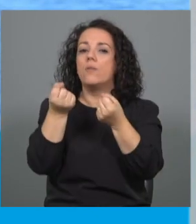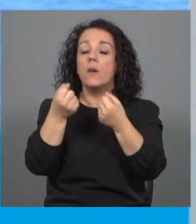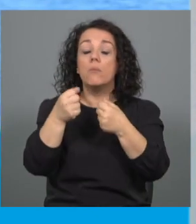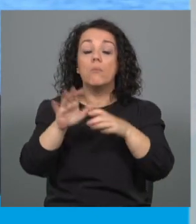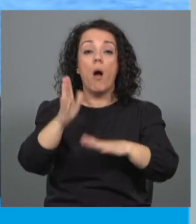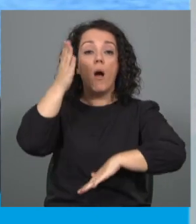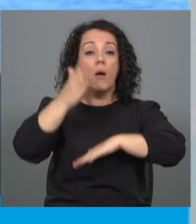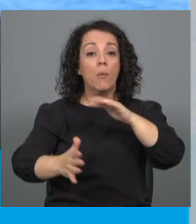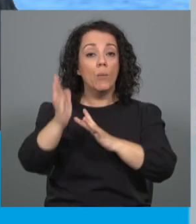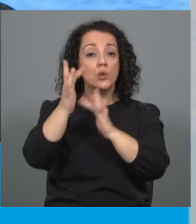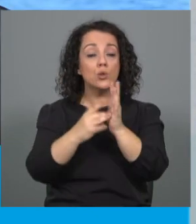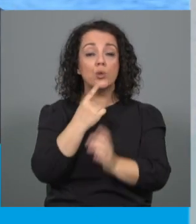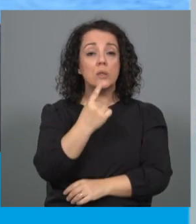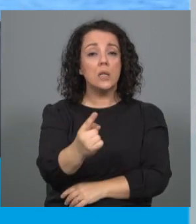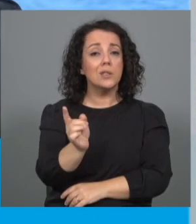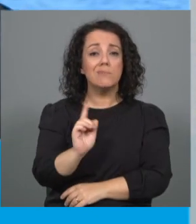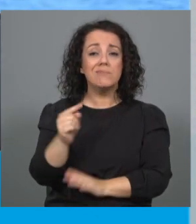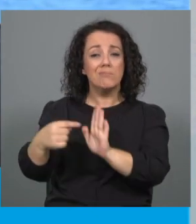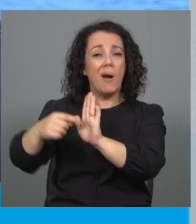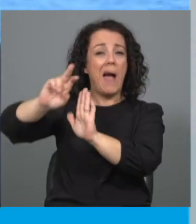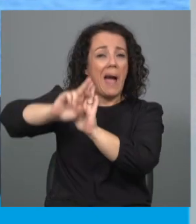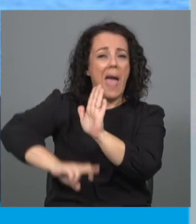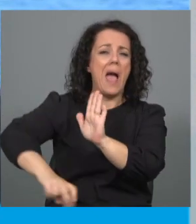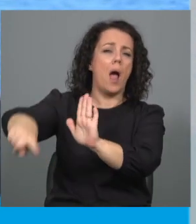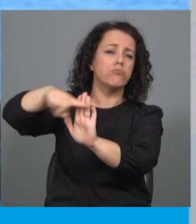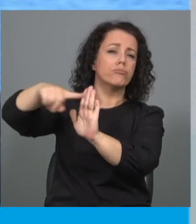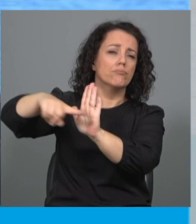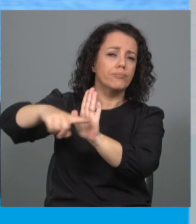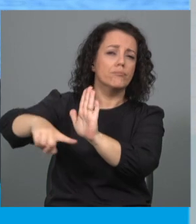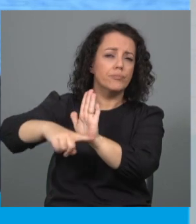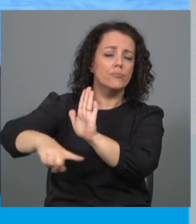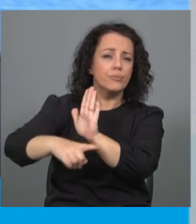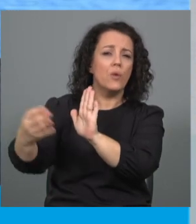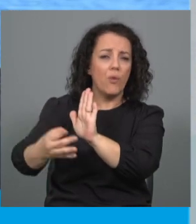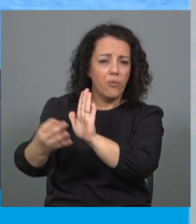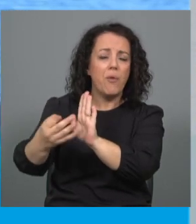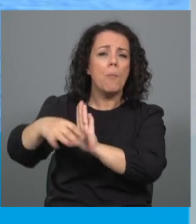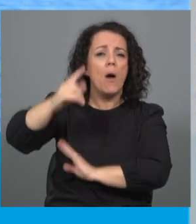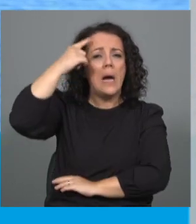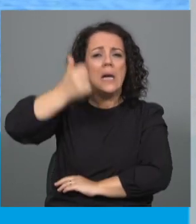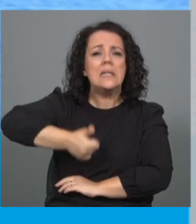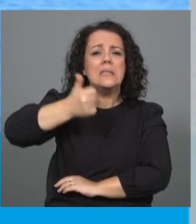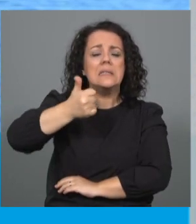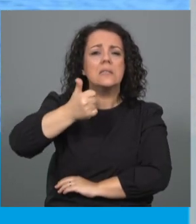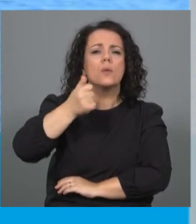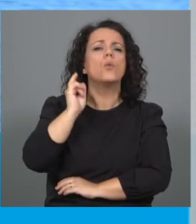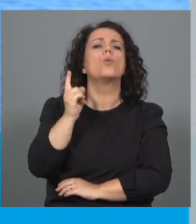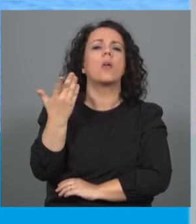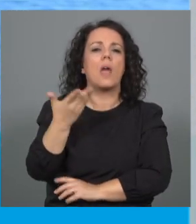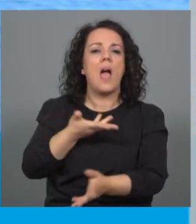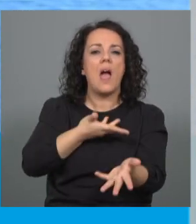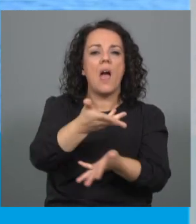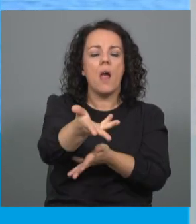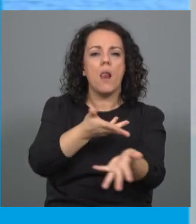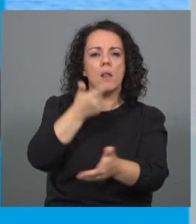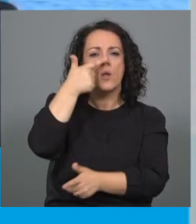tudo isso, que mais importante do que todas essas regras, esses princípios, é sem dúvida a relação com o outro. Foi o que Jesus manifestou sempre, e portanto,